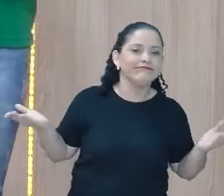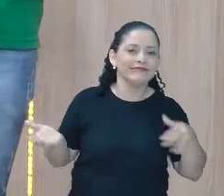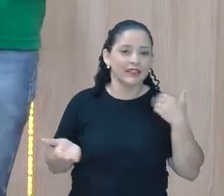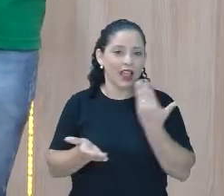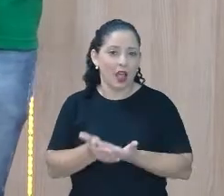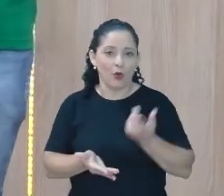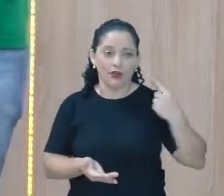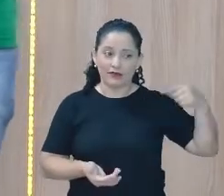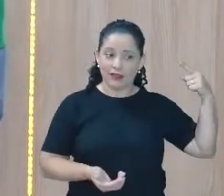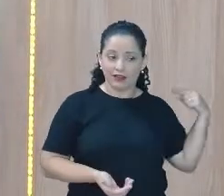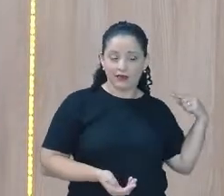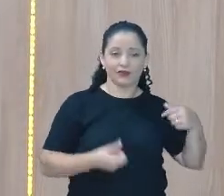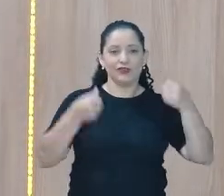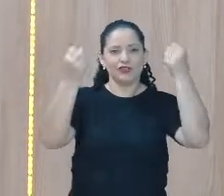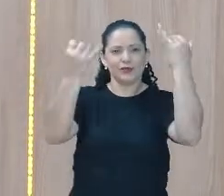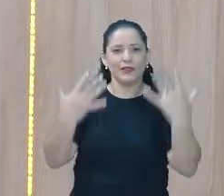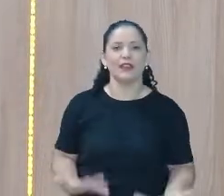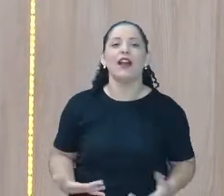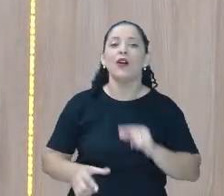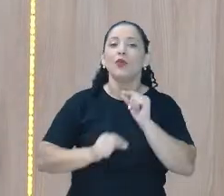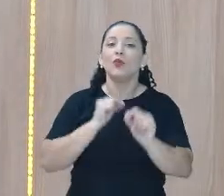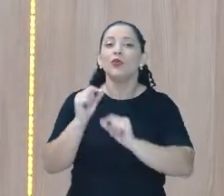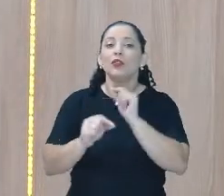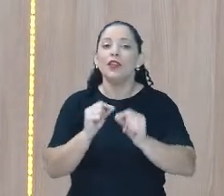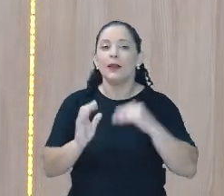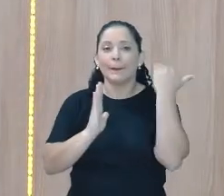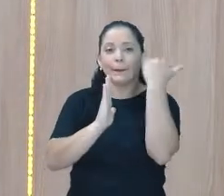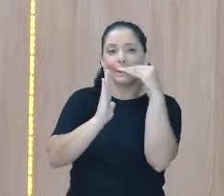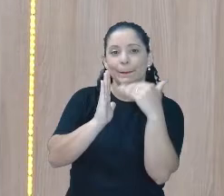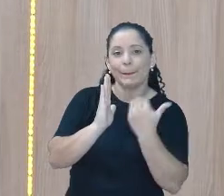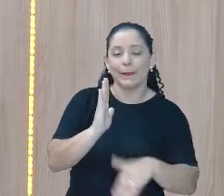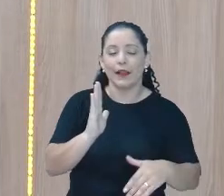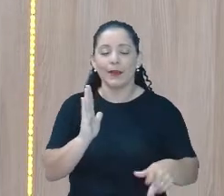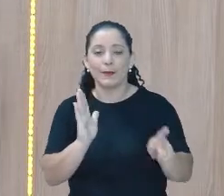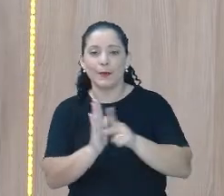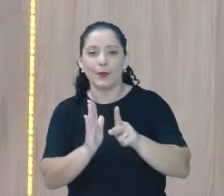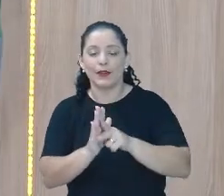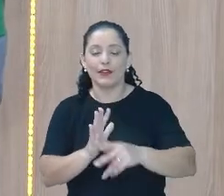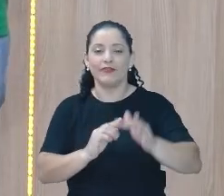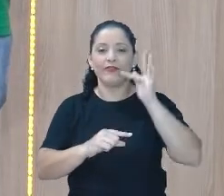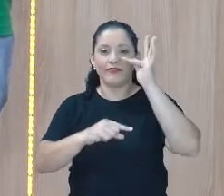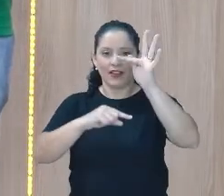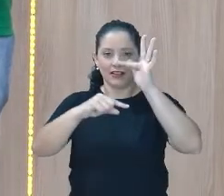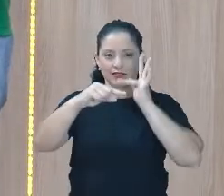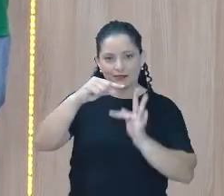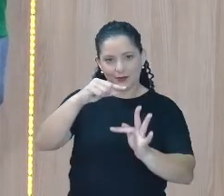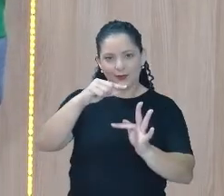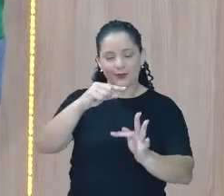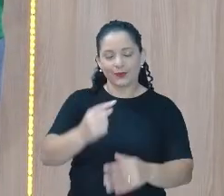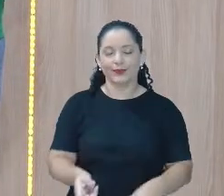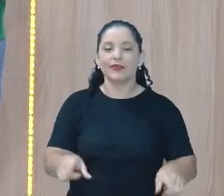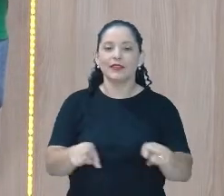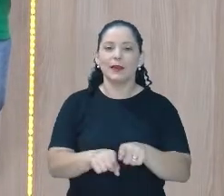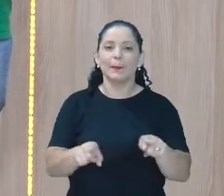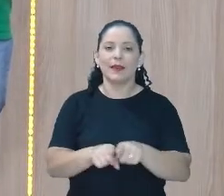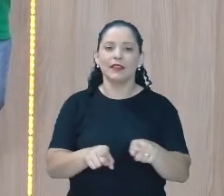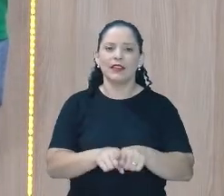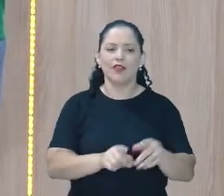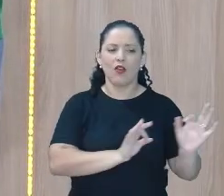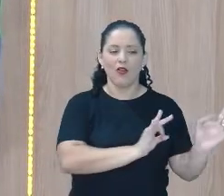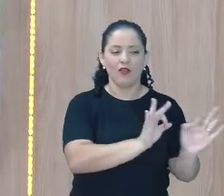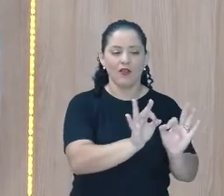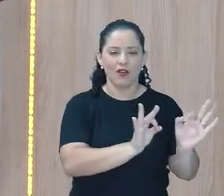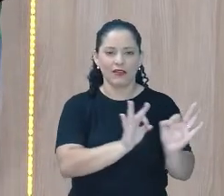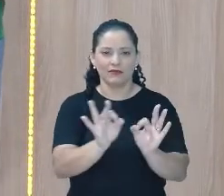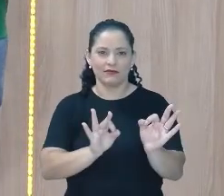aula passada a gente fez a definição de fração, nós fizemos também, certo, as construções, tá? Verificamos